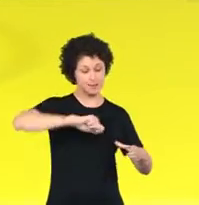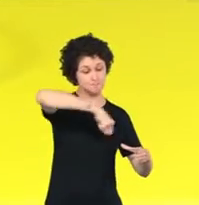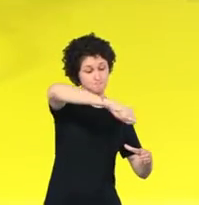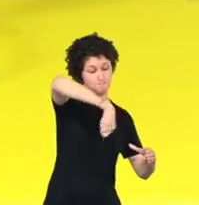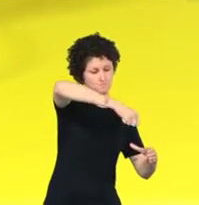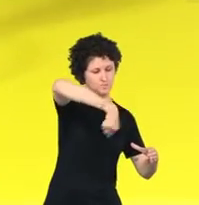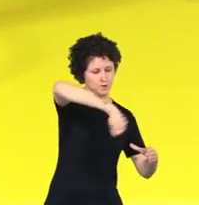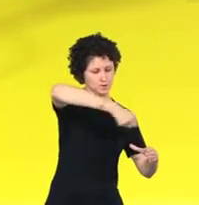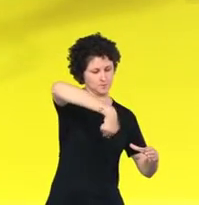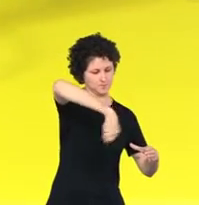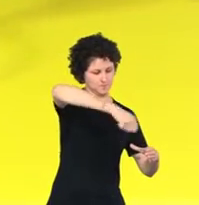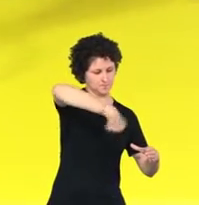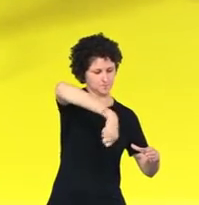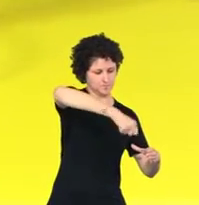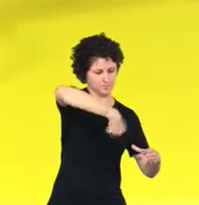E vou misturar.